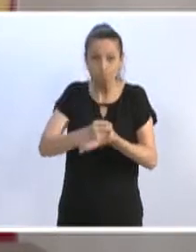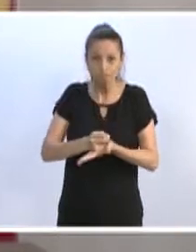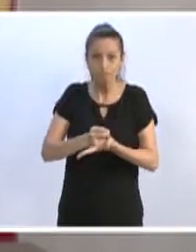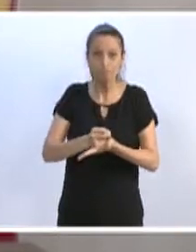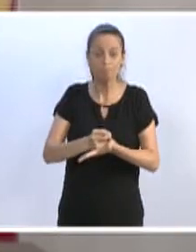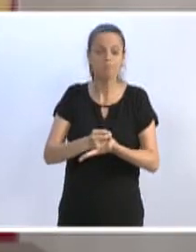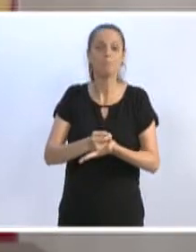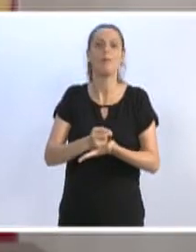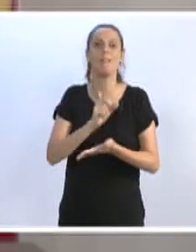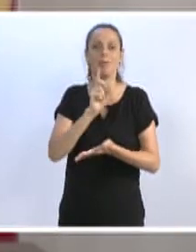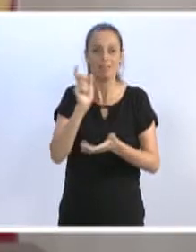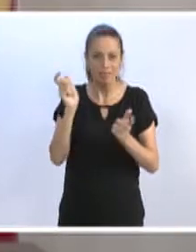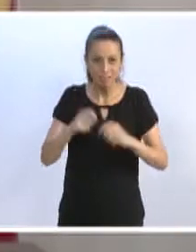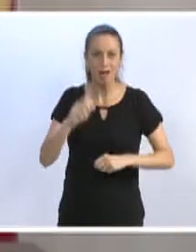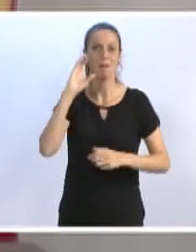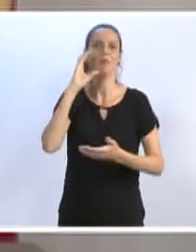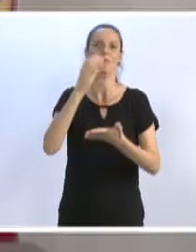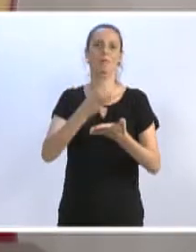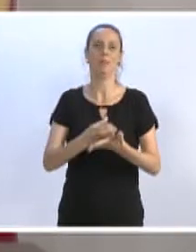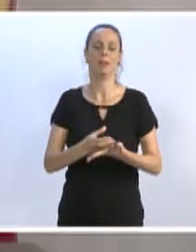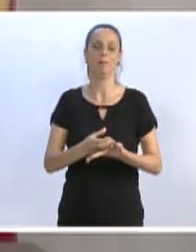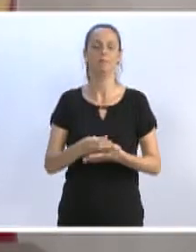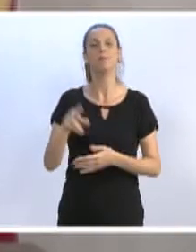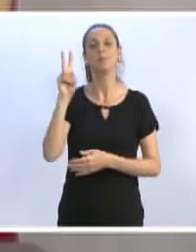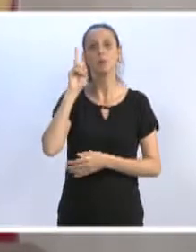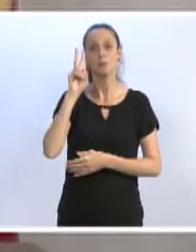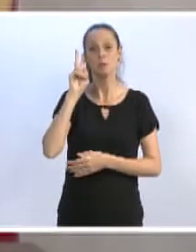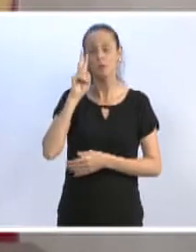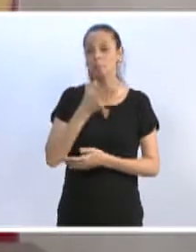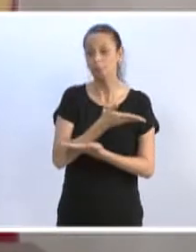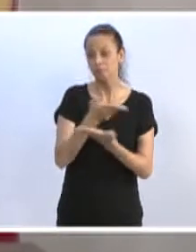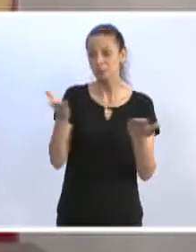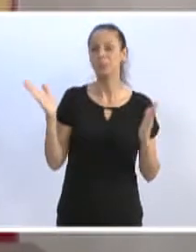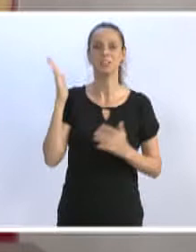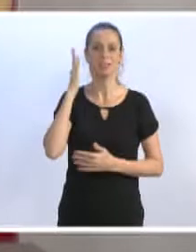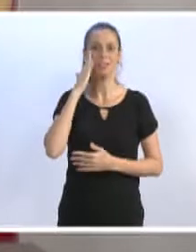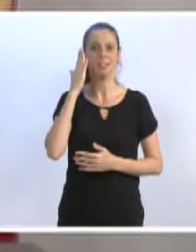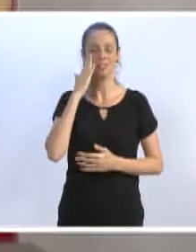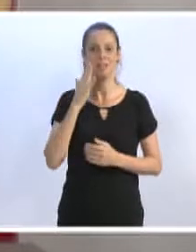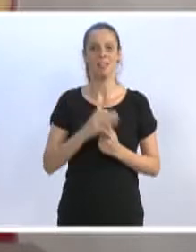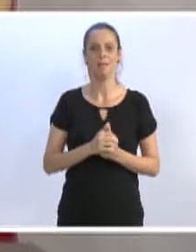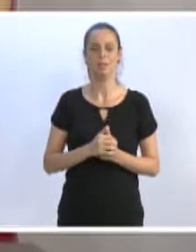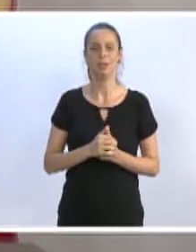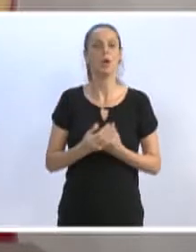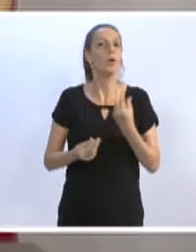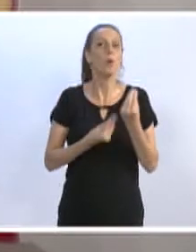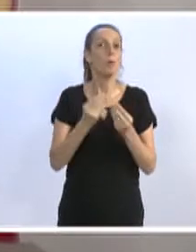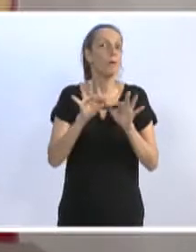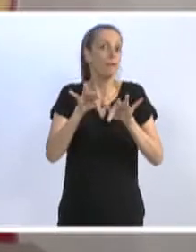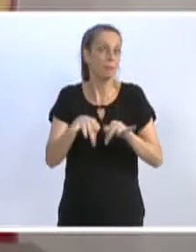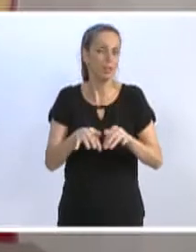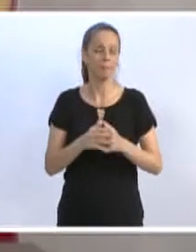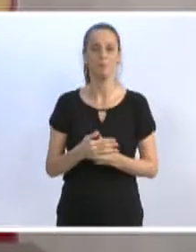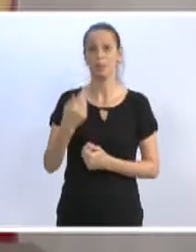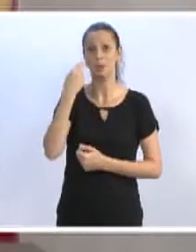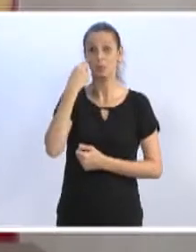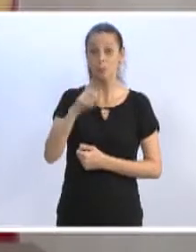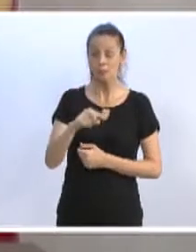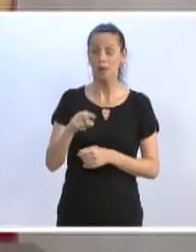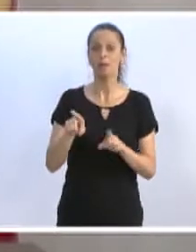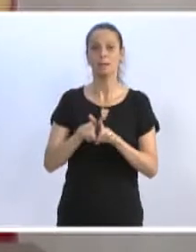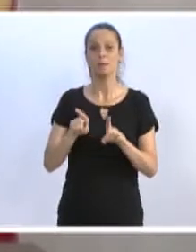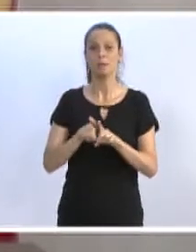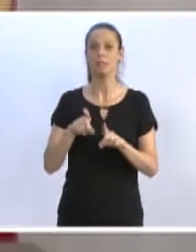realmente digno de confiança. E a história, os senhores já sabem o final dela. A descoberta dos